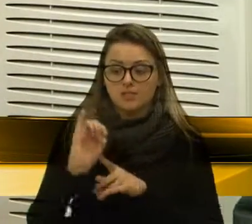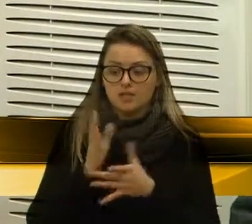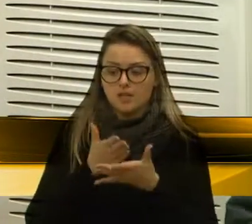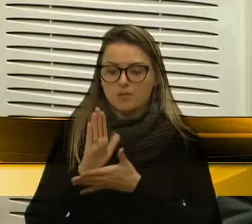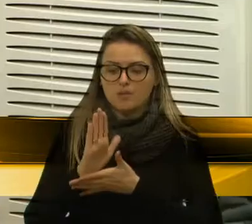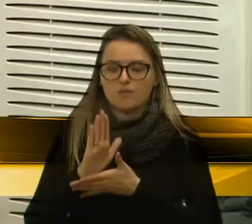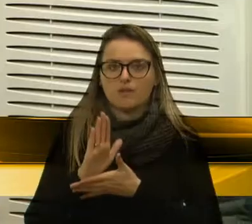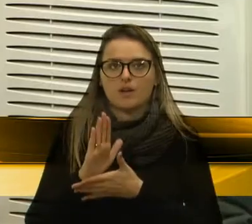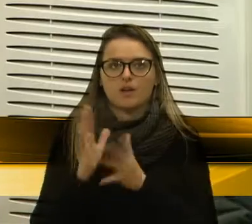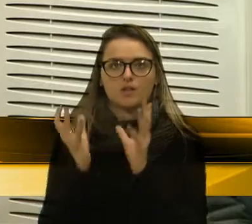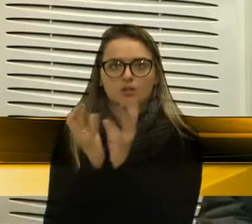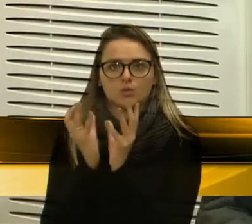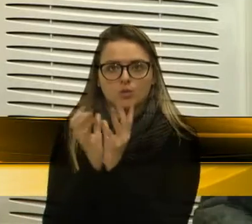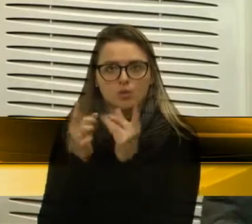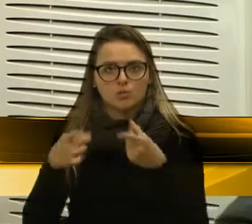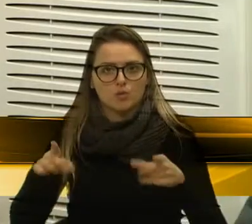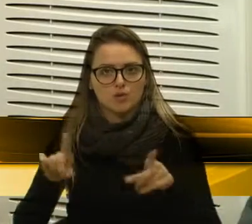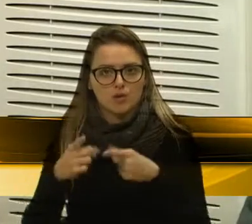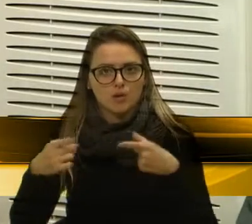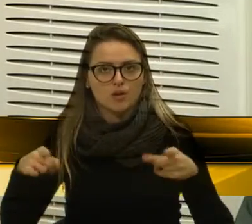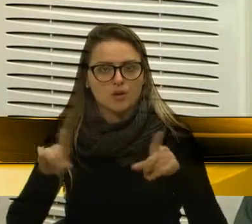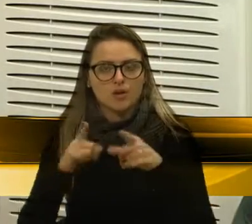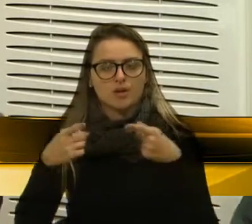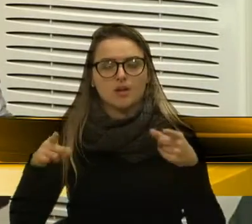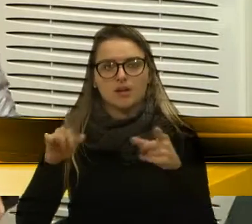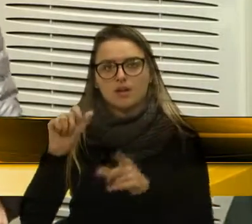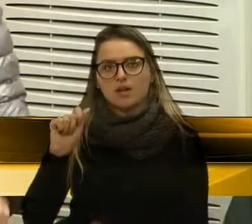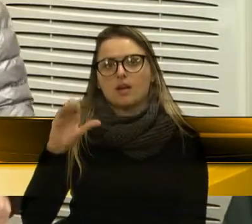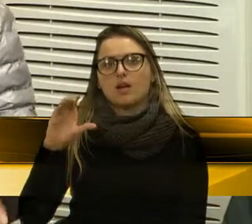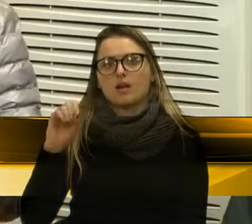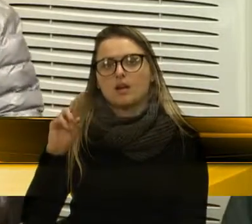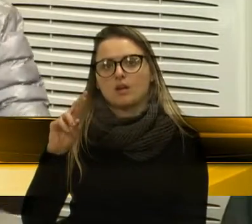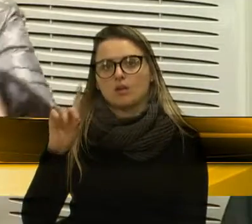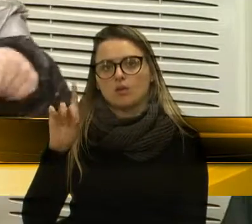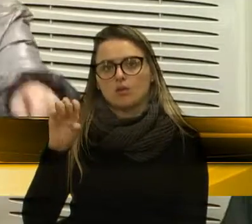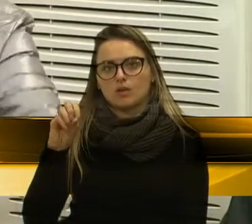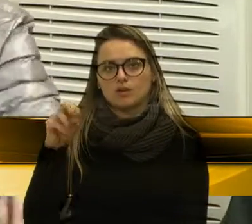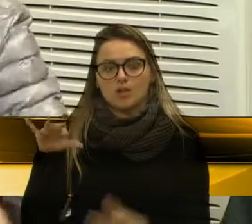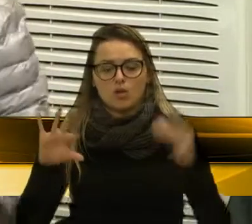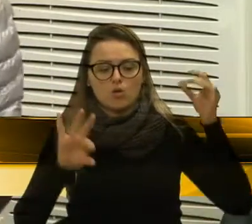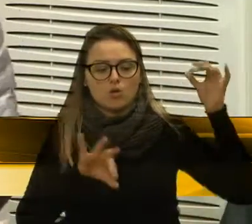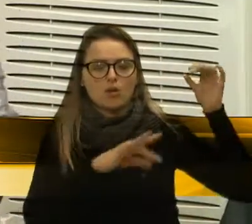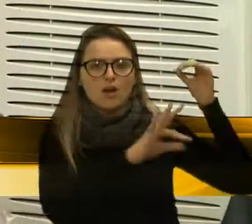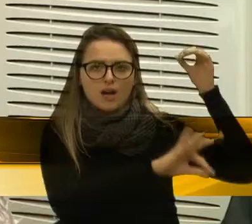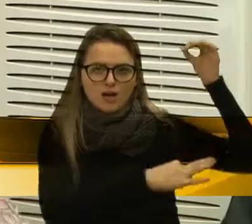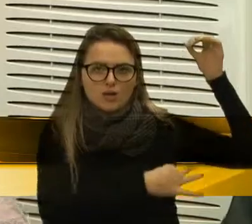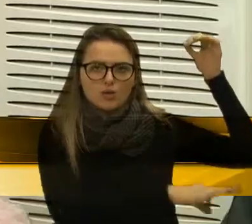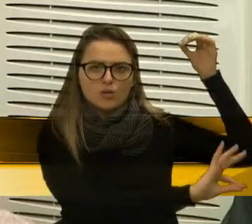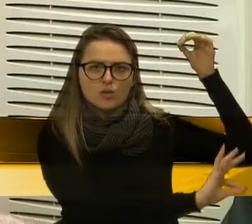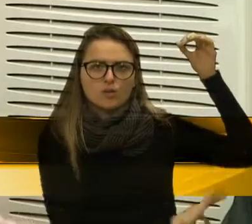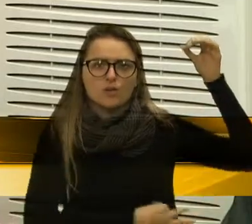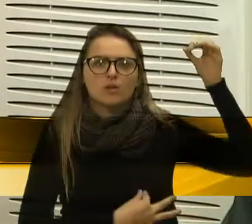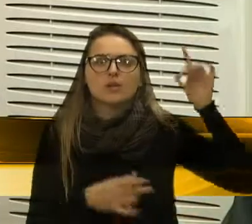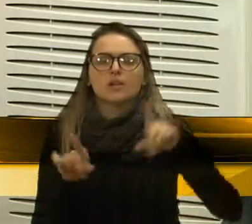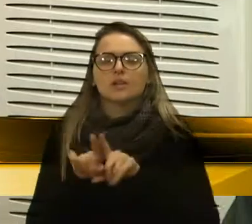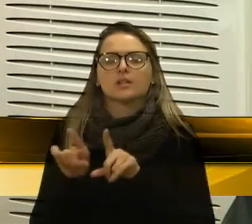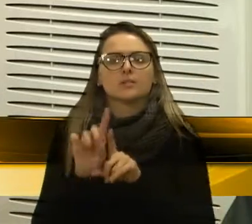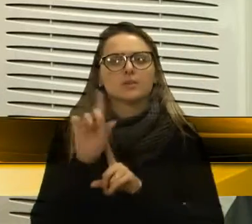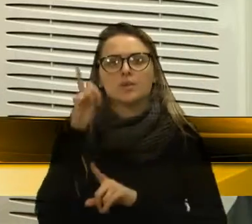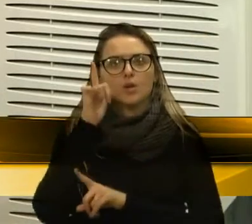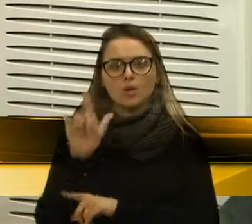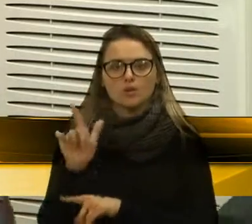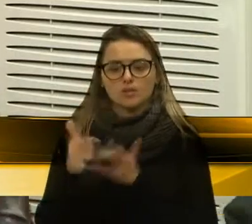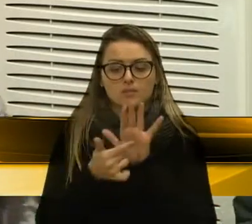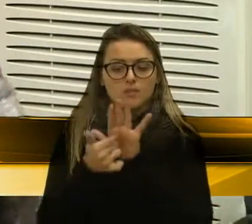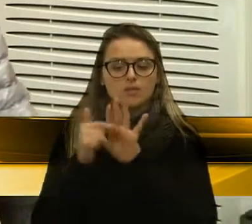a orquestra de acordeões vereador a adiló talvez até o que de acordo teria dificuldades em apresentar em caxias em virtude